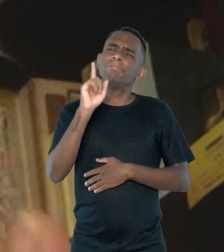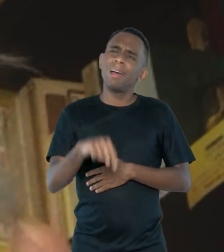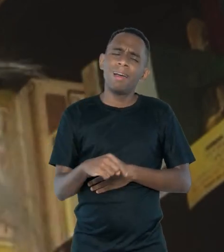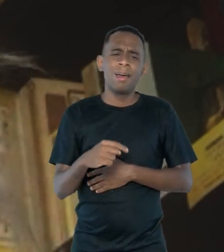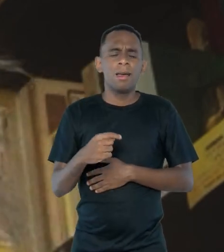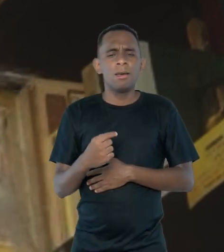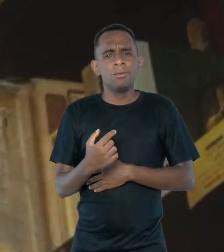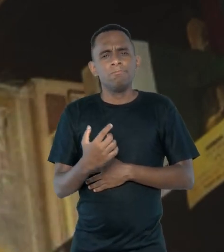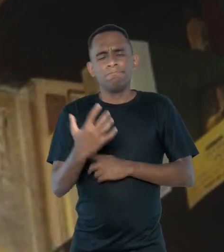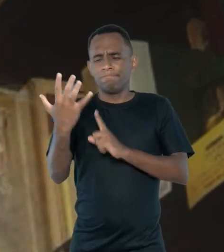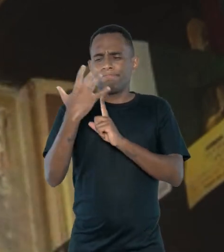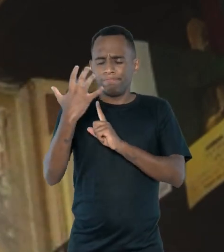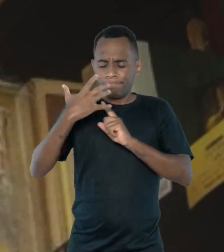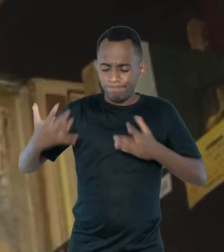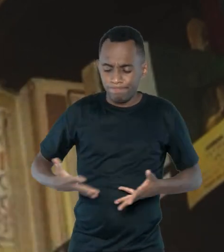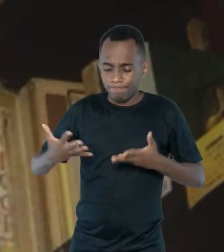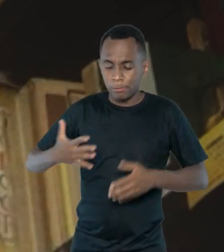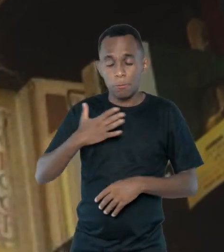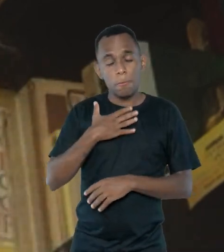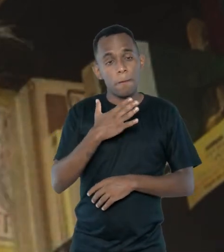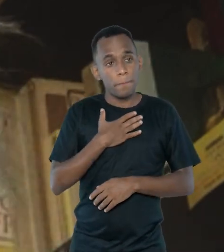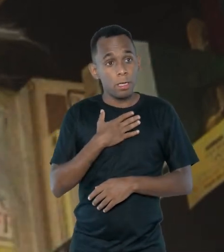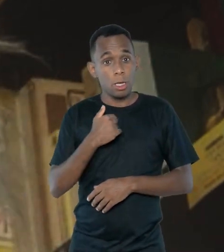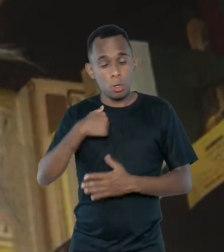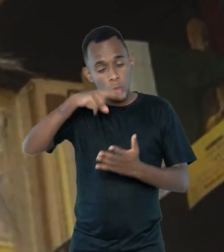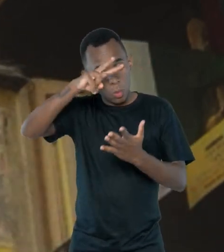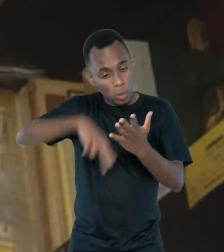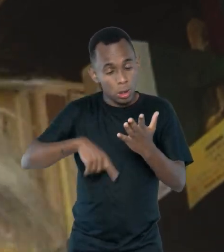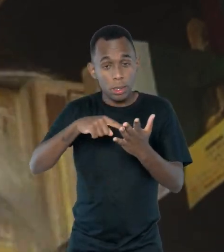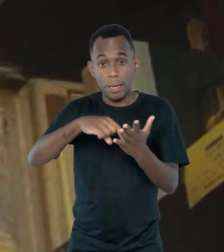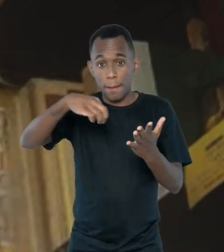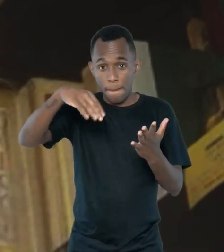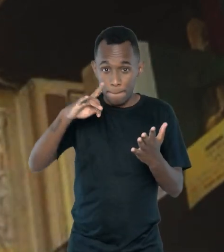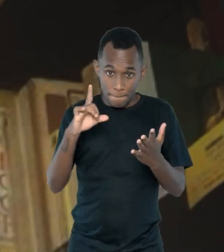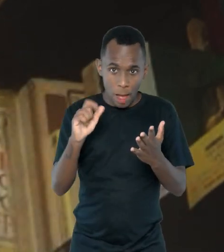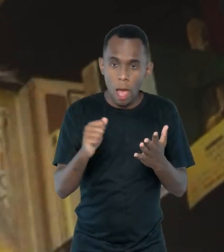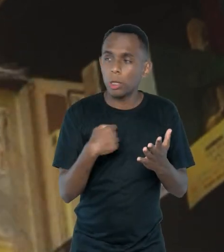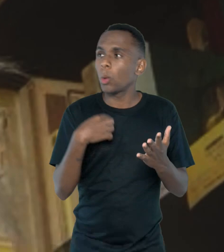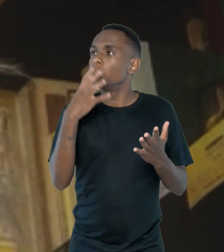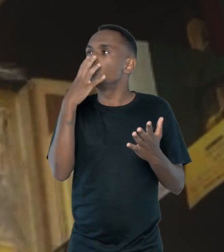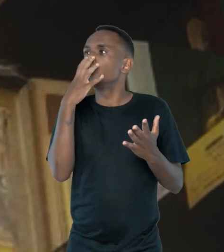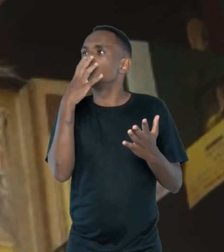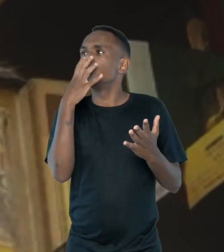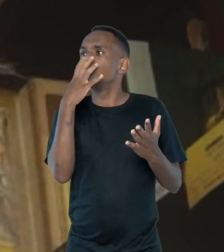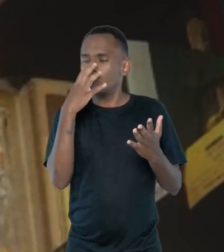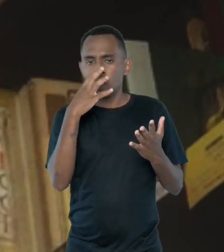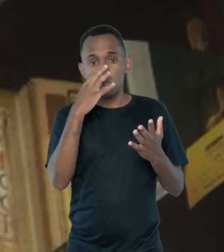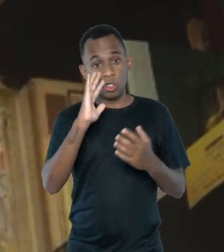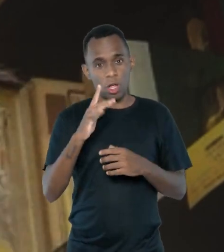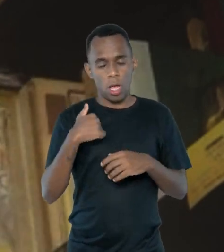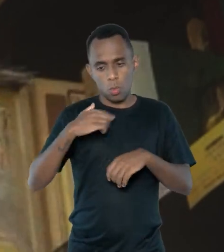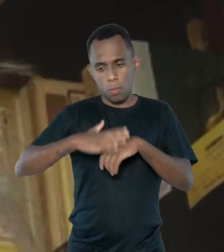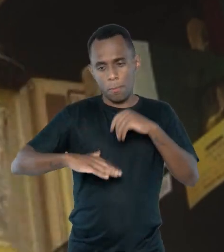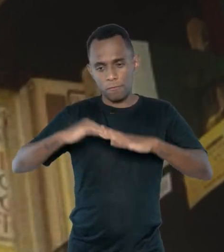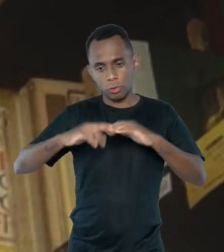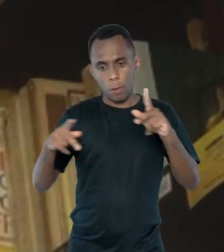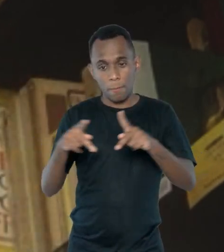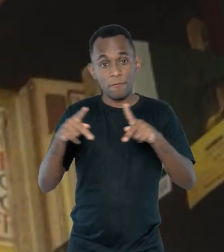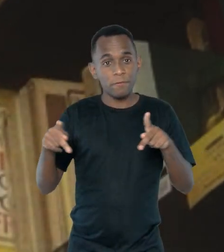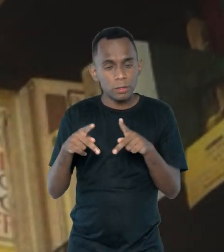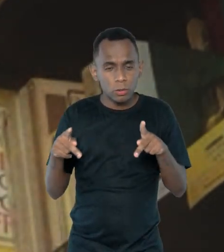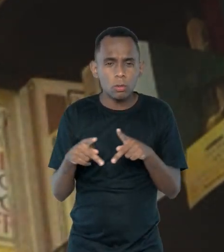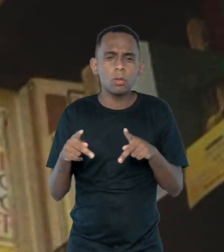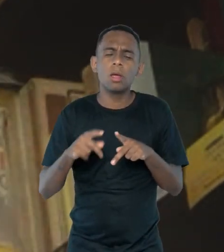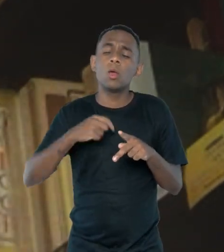assim, inspiradoras para mim. Quando eu vi o livro da Magda, eu ficava encantada. Eu, já professora, eu li o